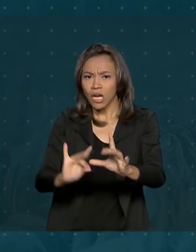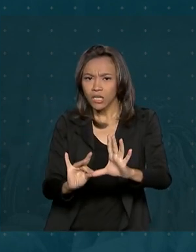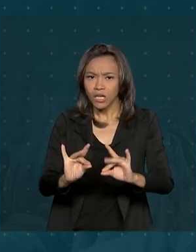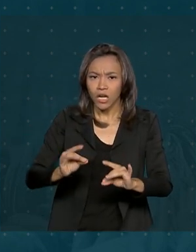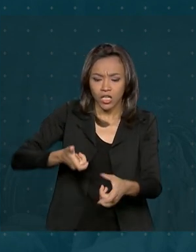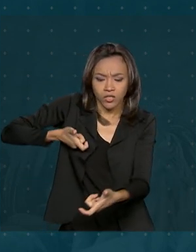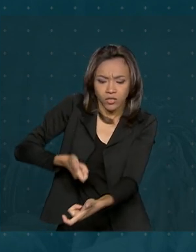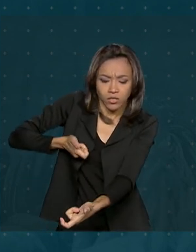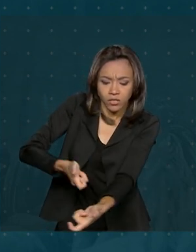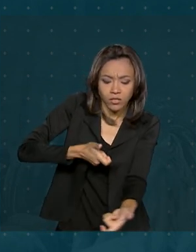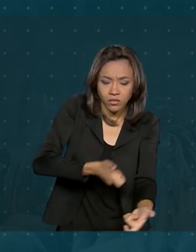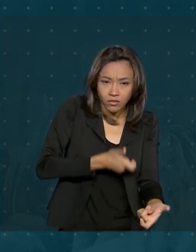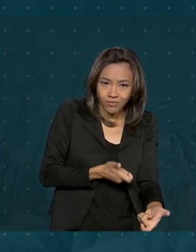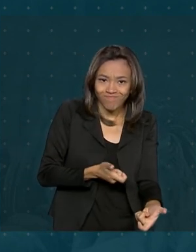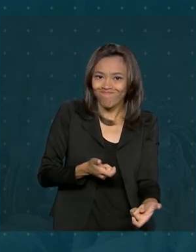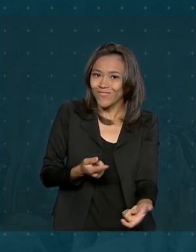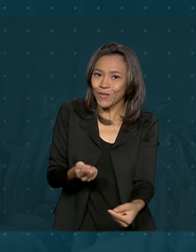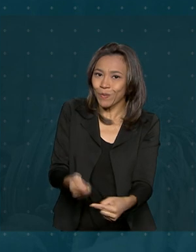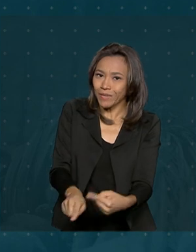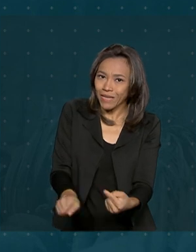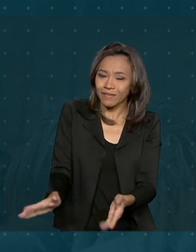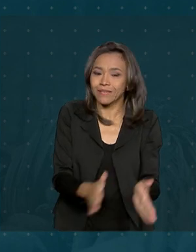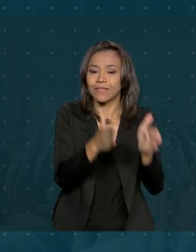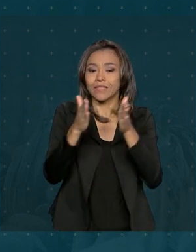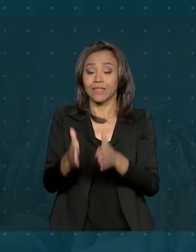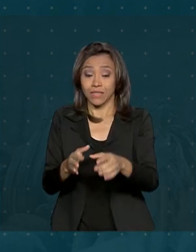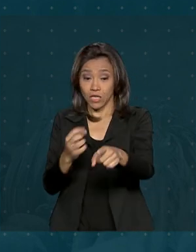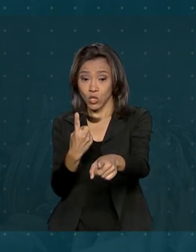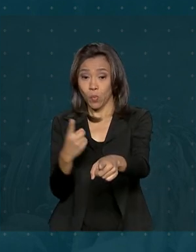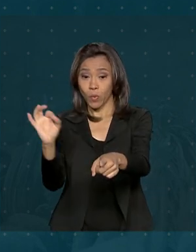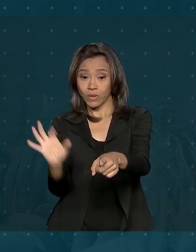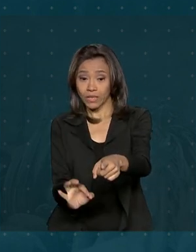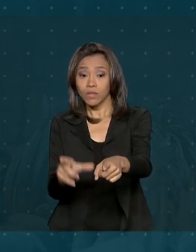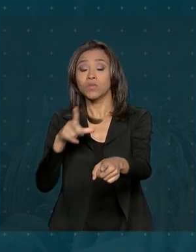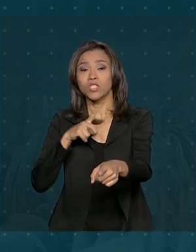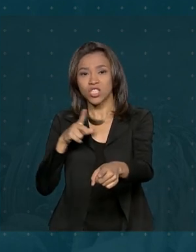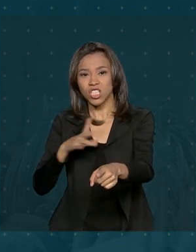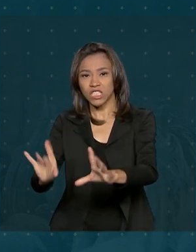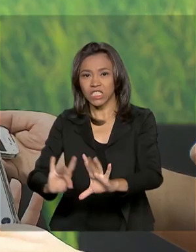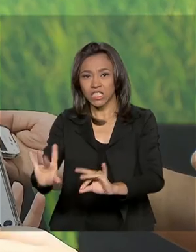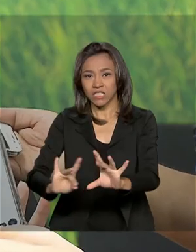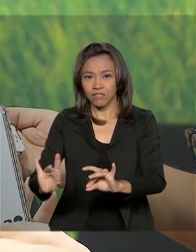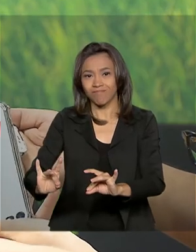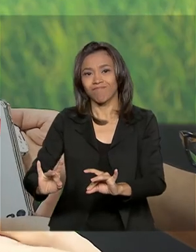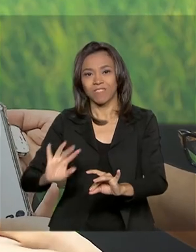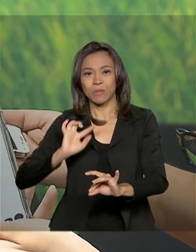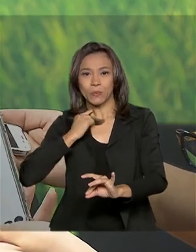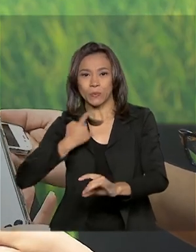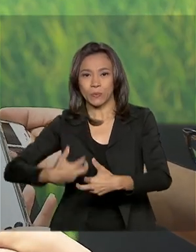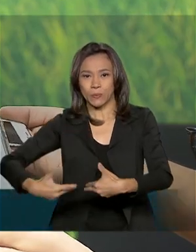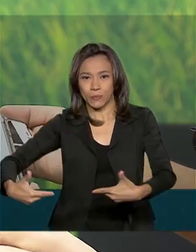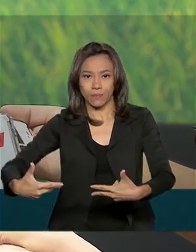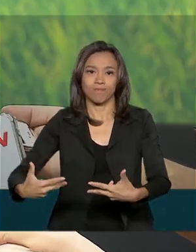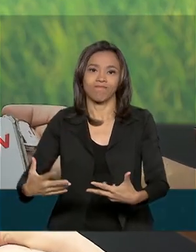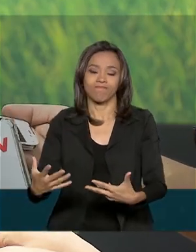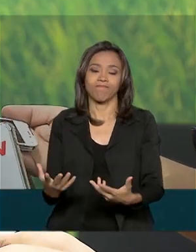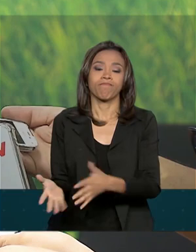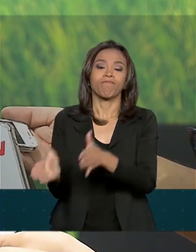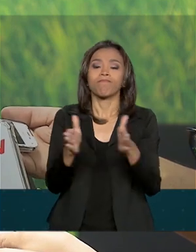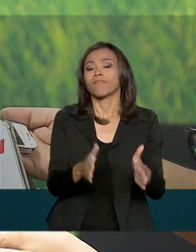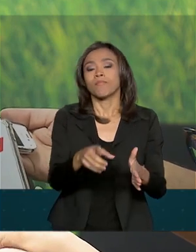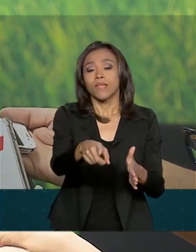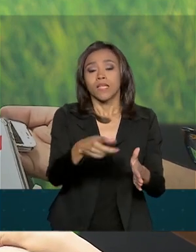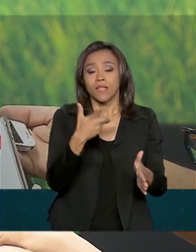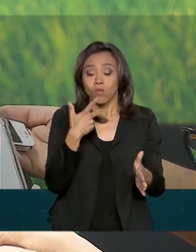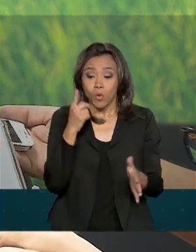agrotóxicos maiores que o ideal e 1% altos níveis de produtos contaminantes. A violação, quando constatada, é passada